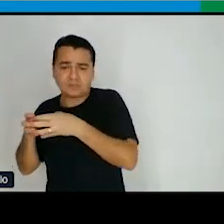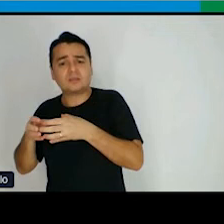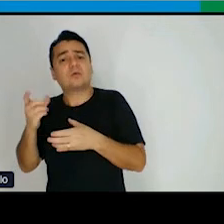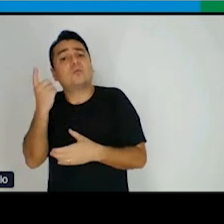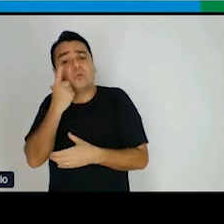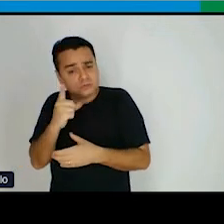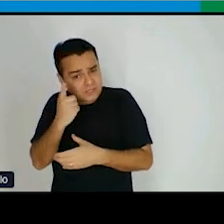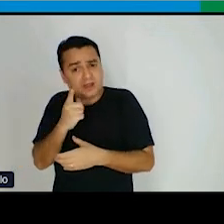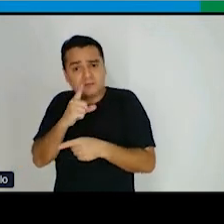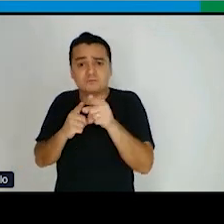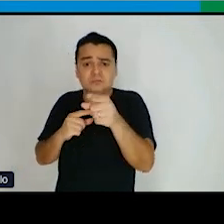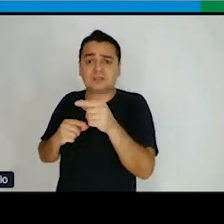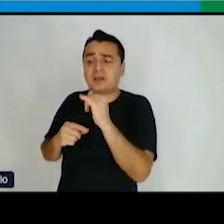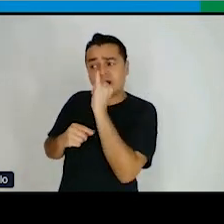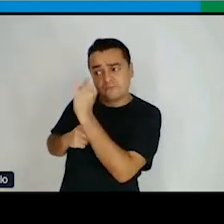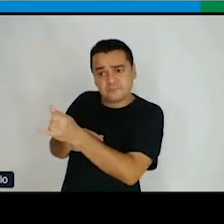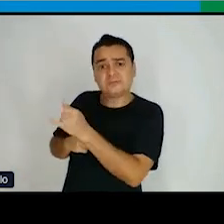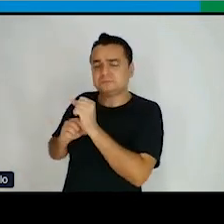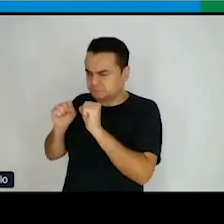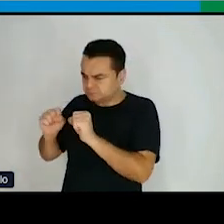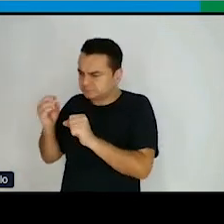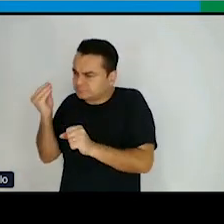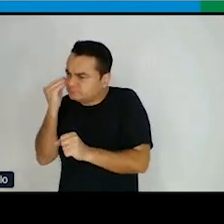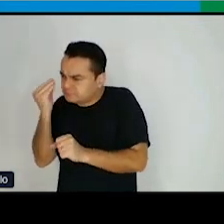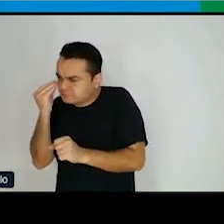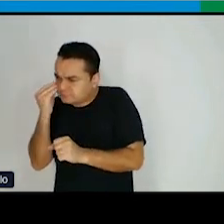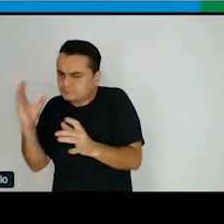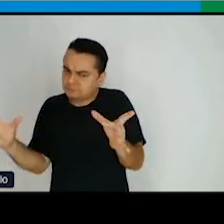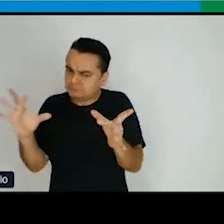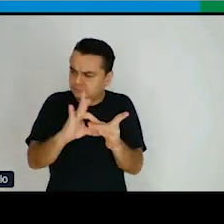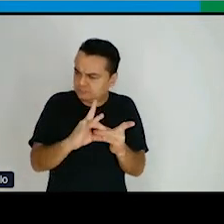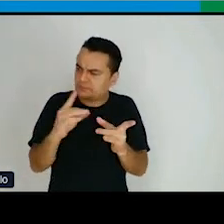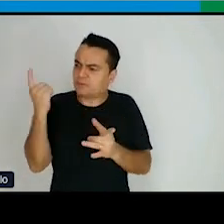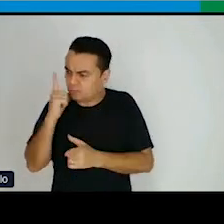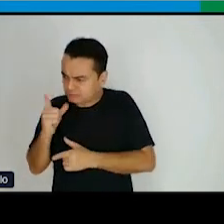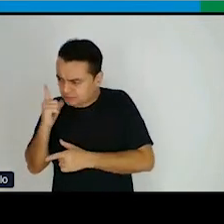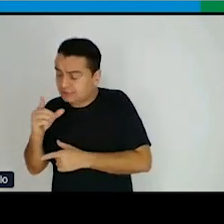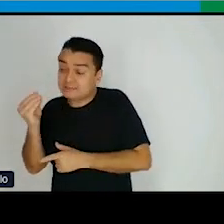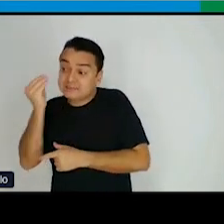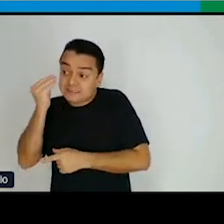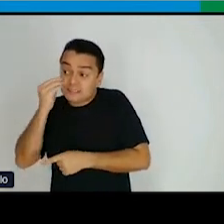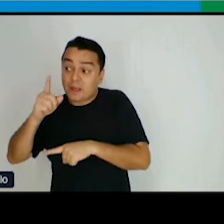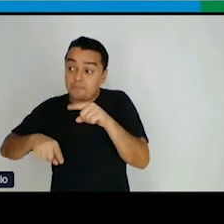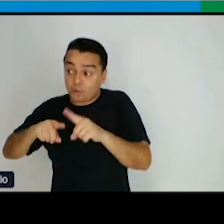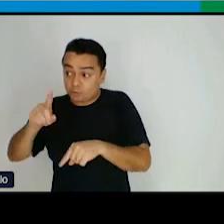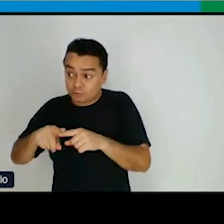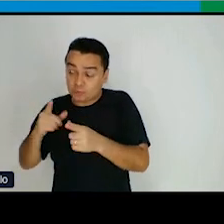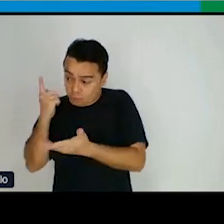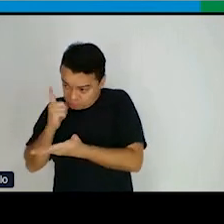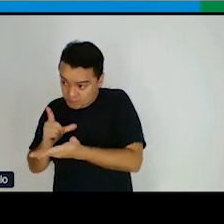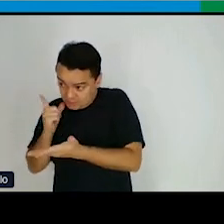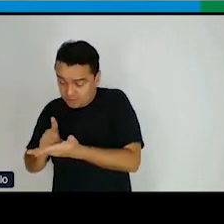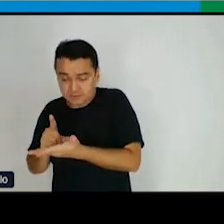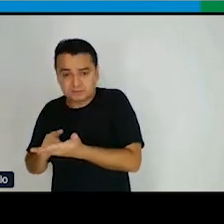essas pontes para auxiliar nesses links e você conseguir testar o seu produto, conseguir